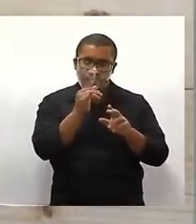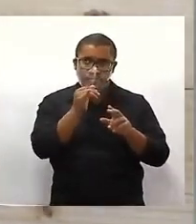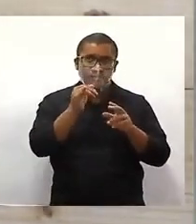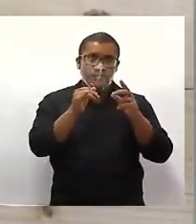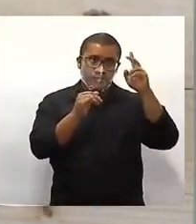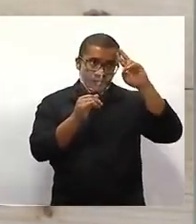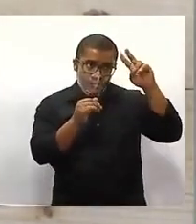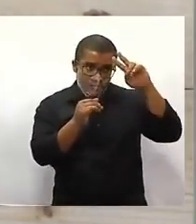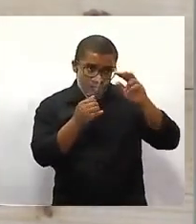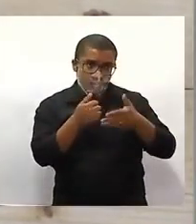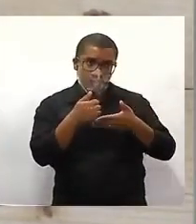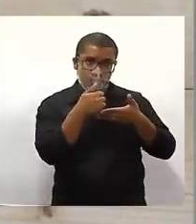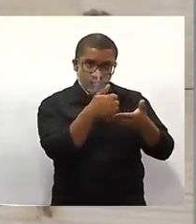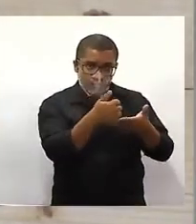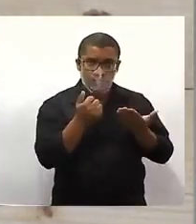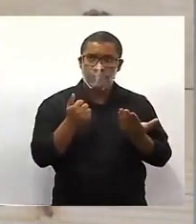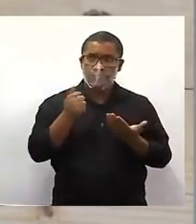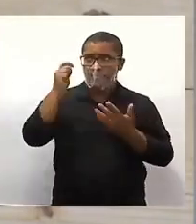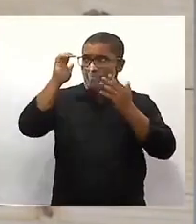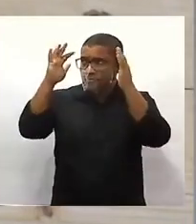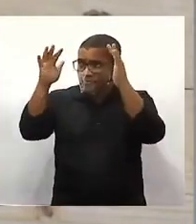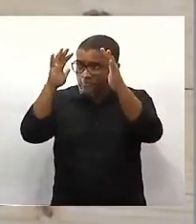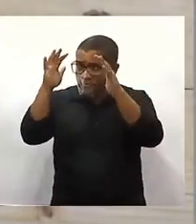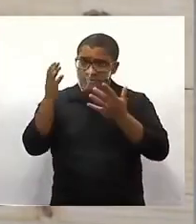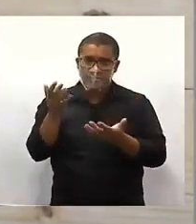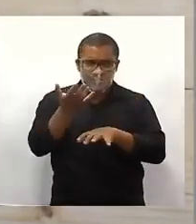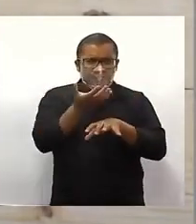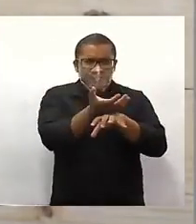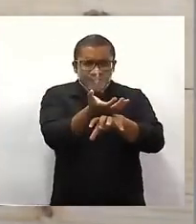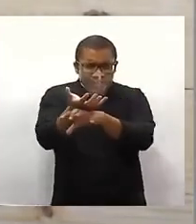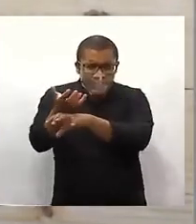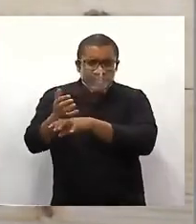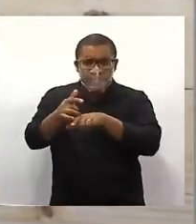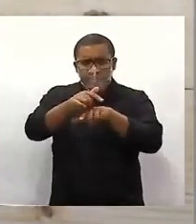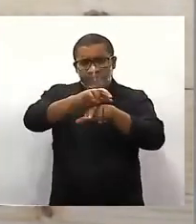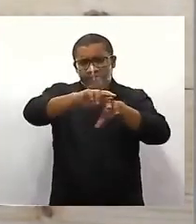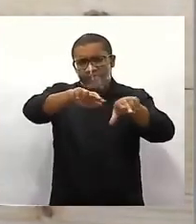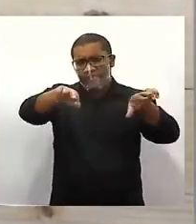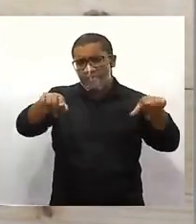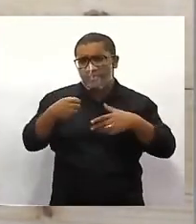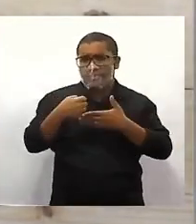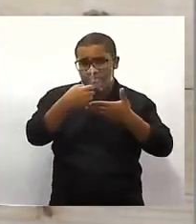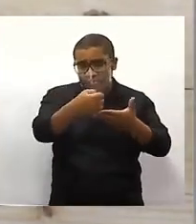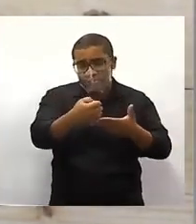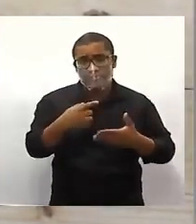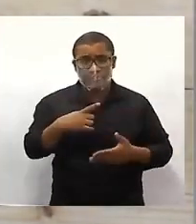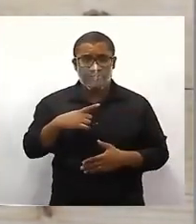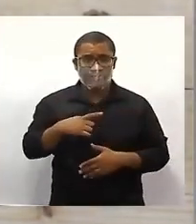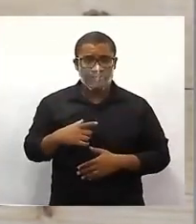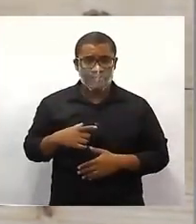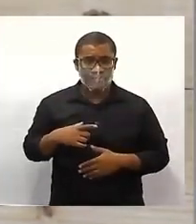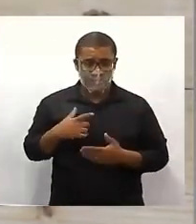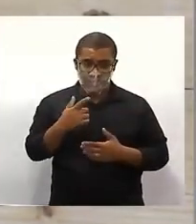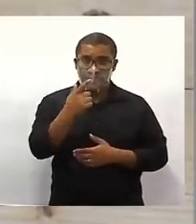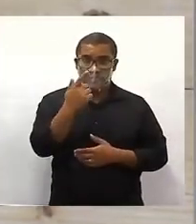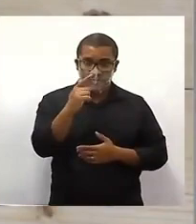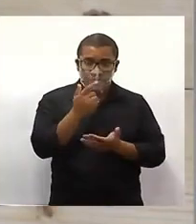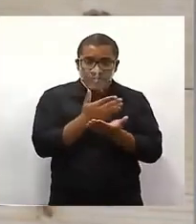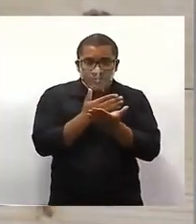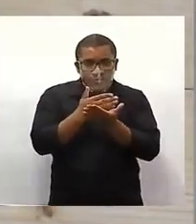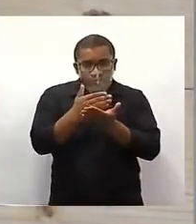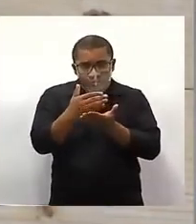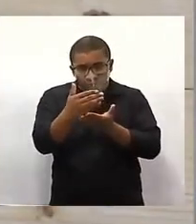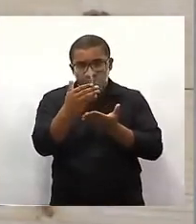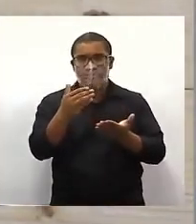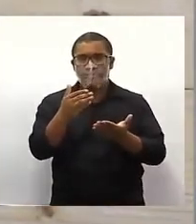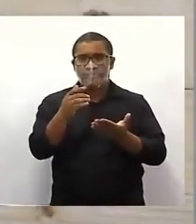história, a filosofia, né? Então, a geografia, ela começa a se fundamentar